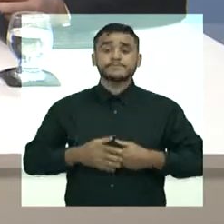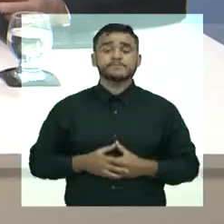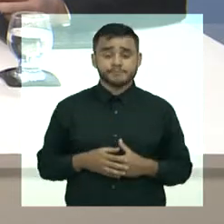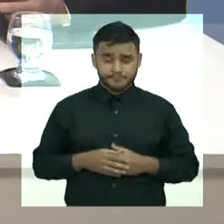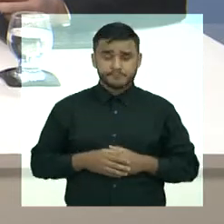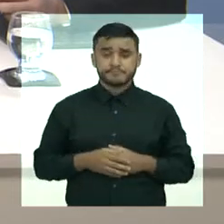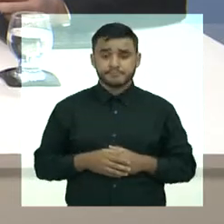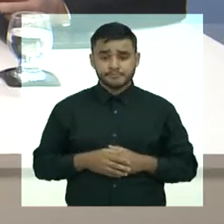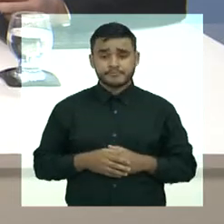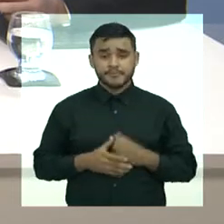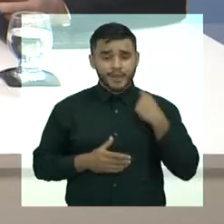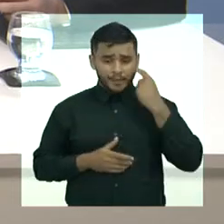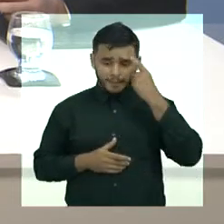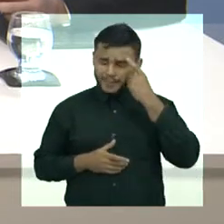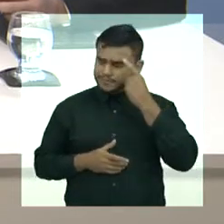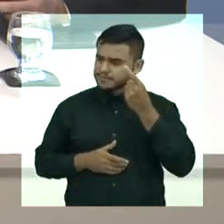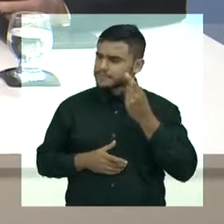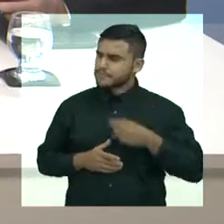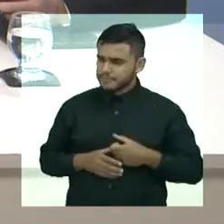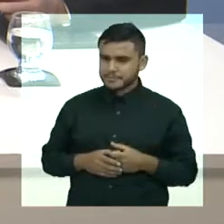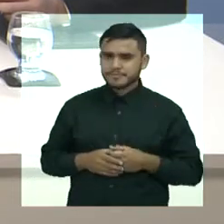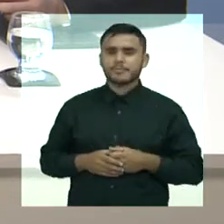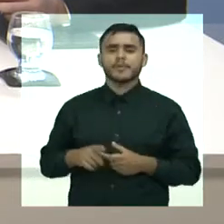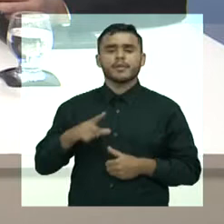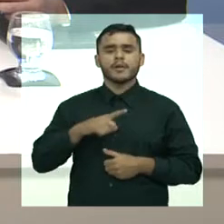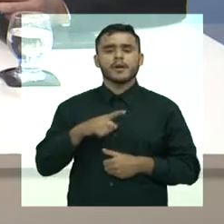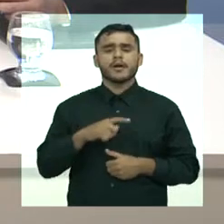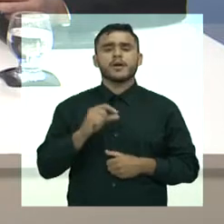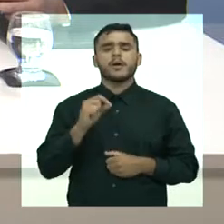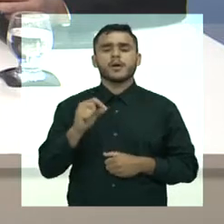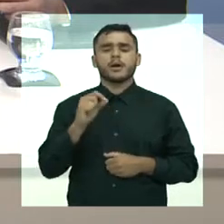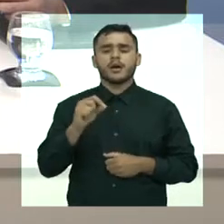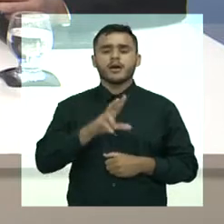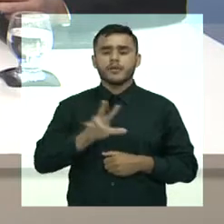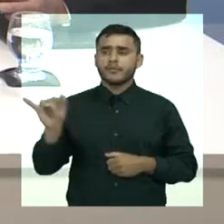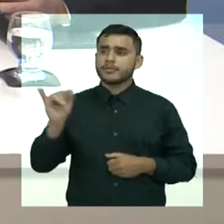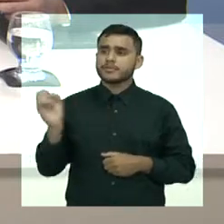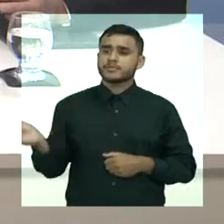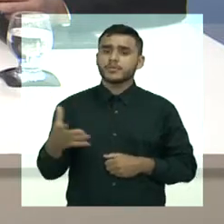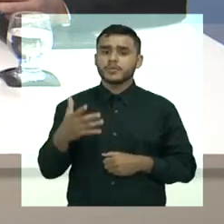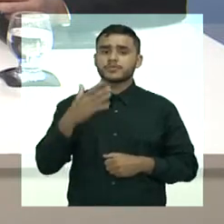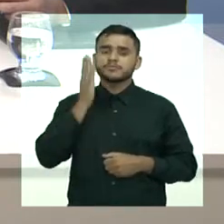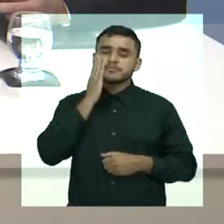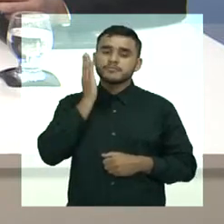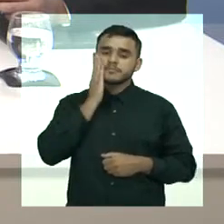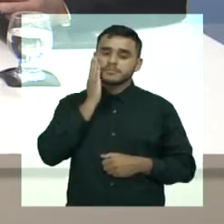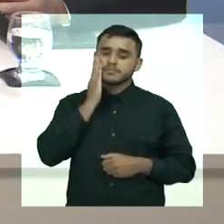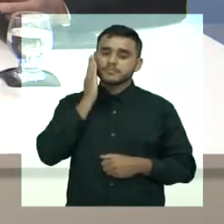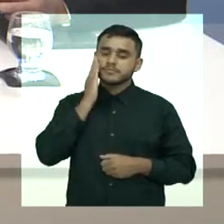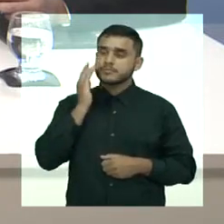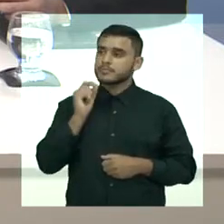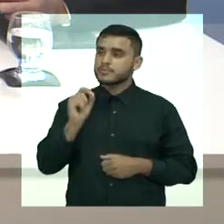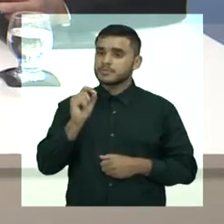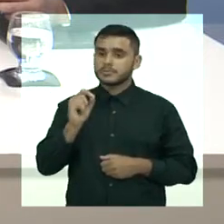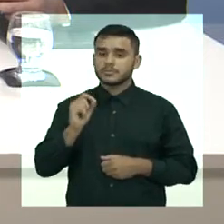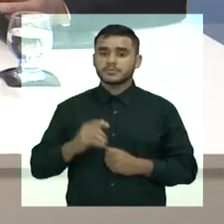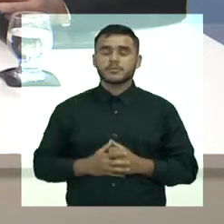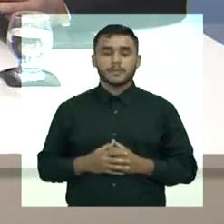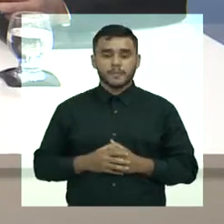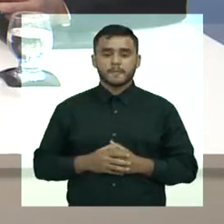E as presenças simbolizam muito o que você acabou de